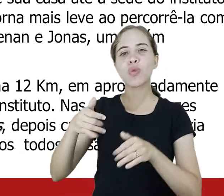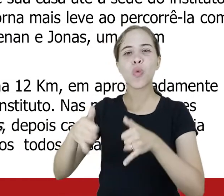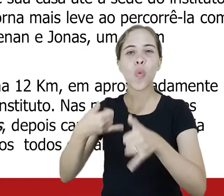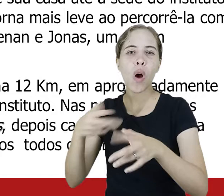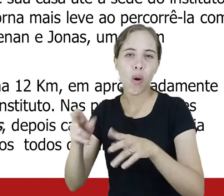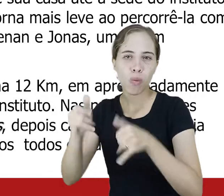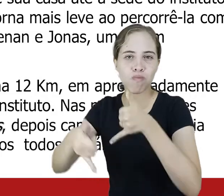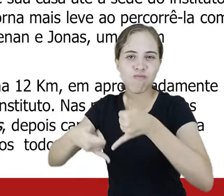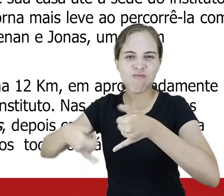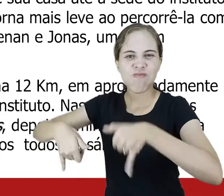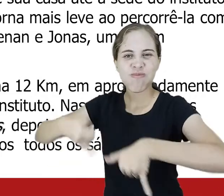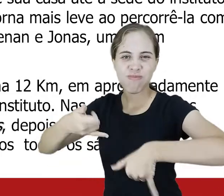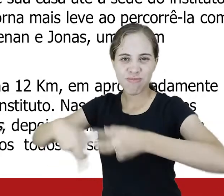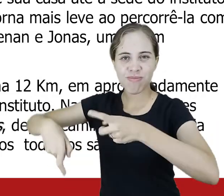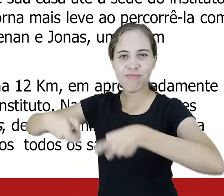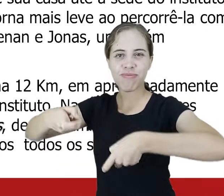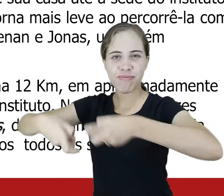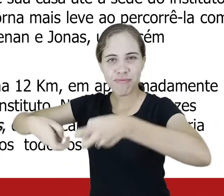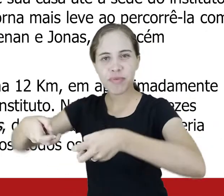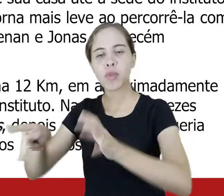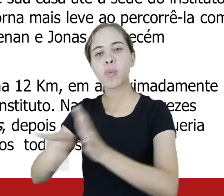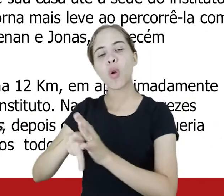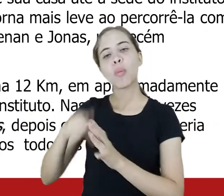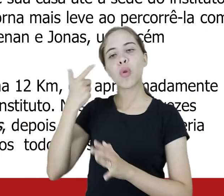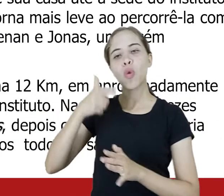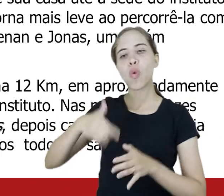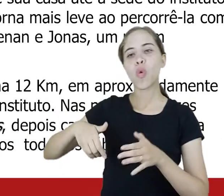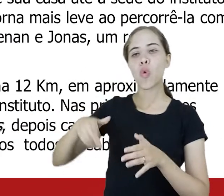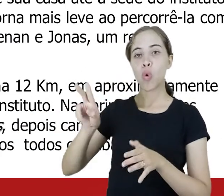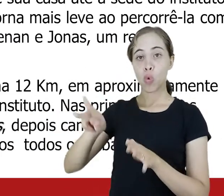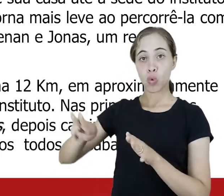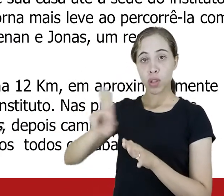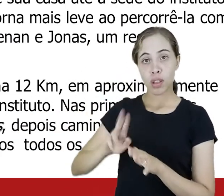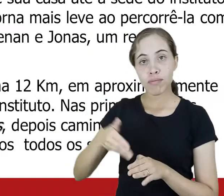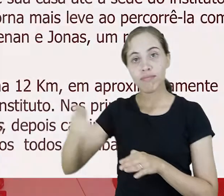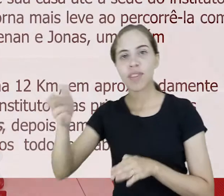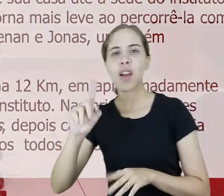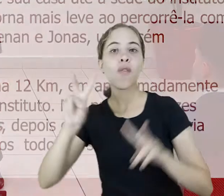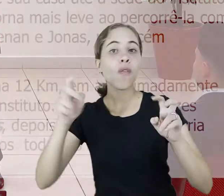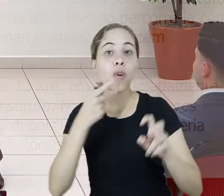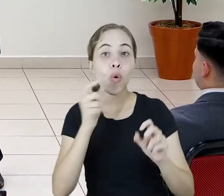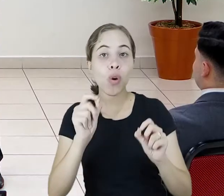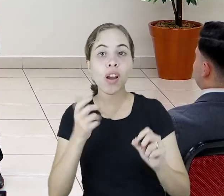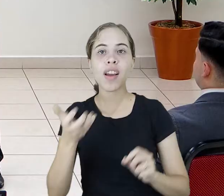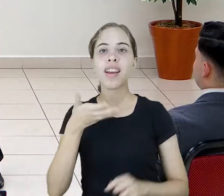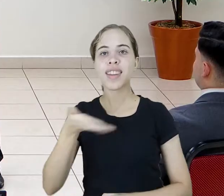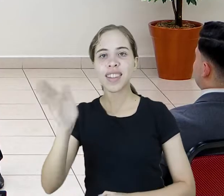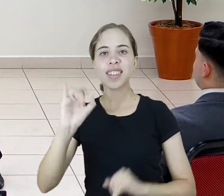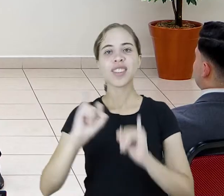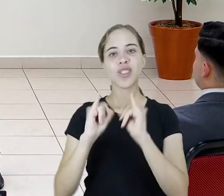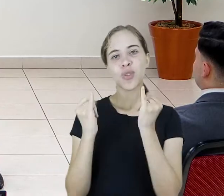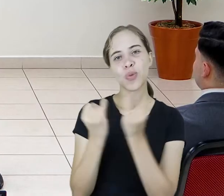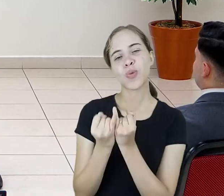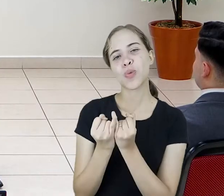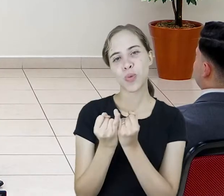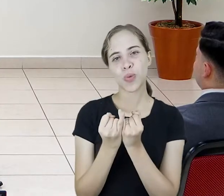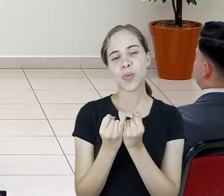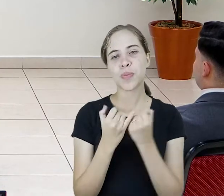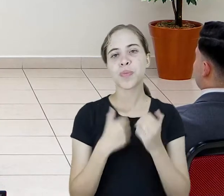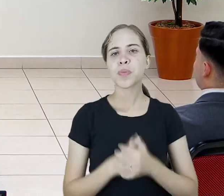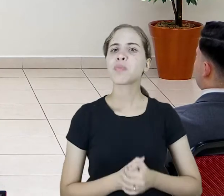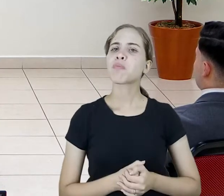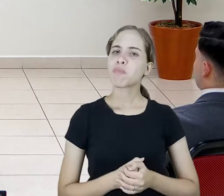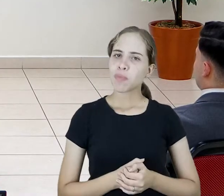ele, queria ver meus amigos todos os sábados no Instituto. Que histórias de